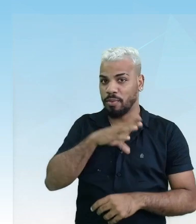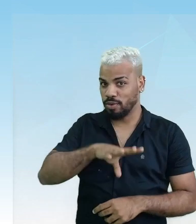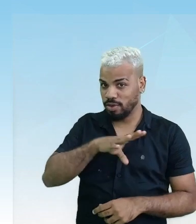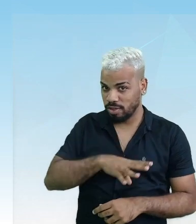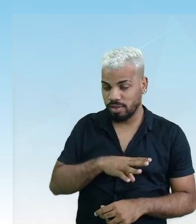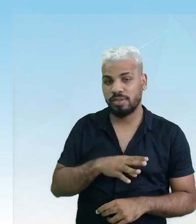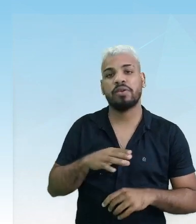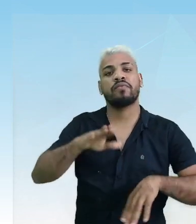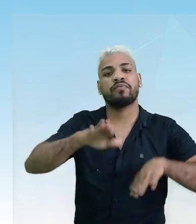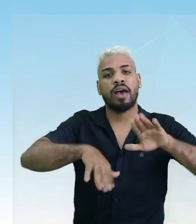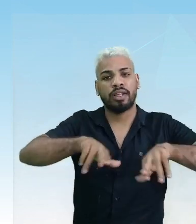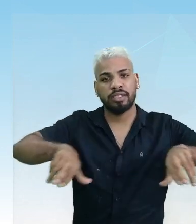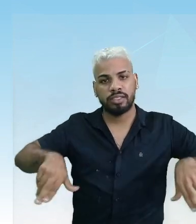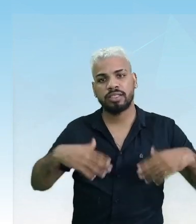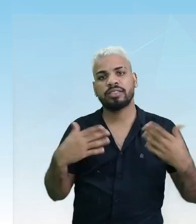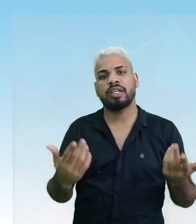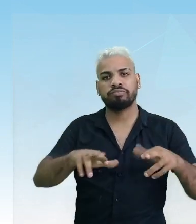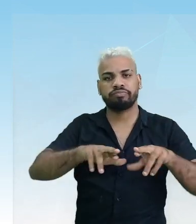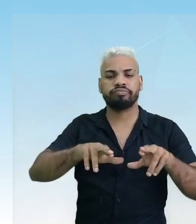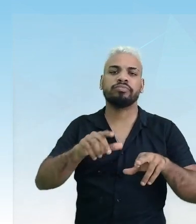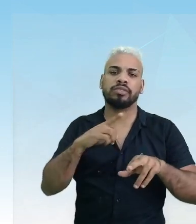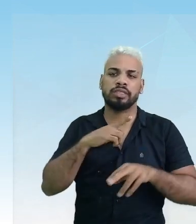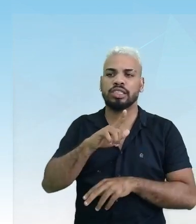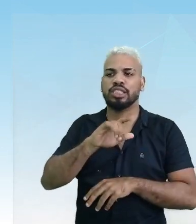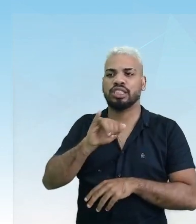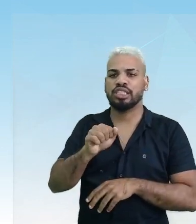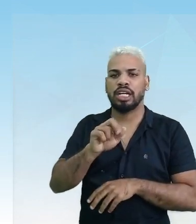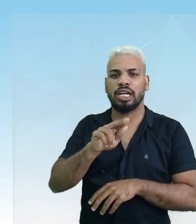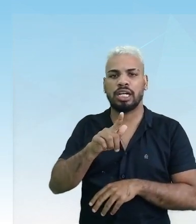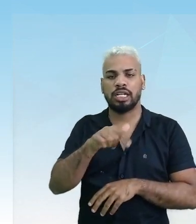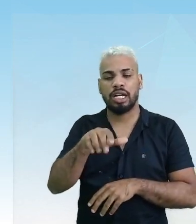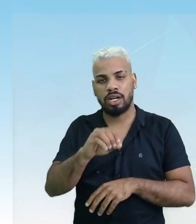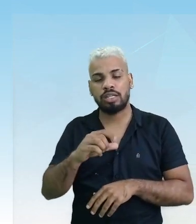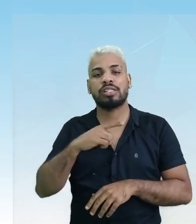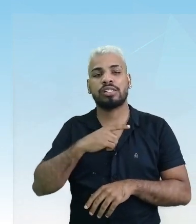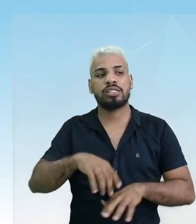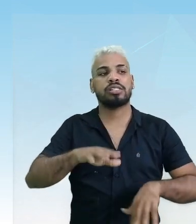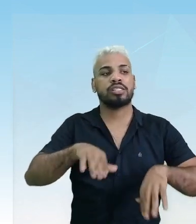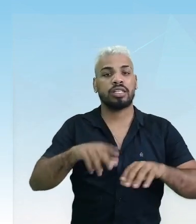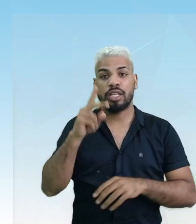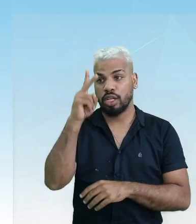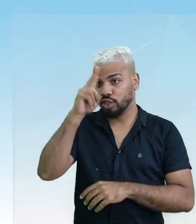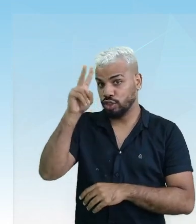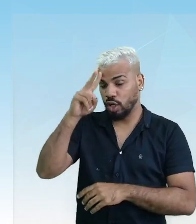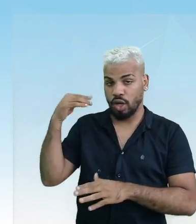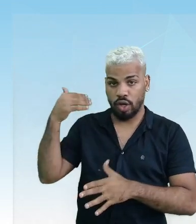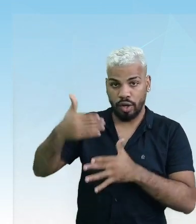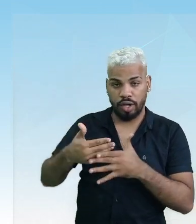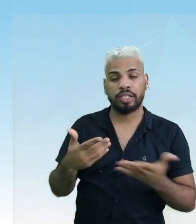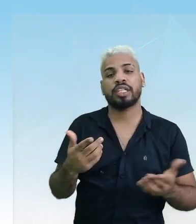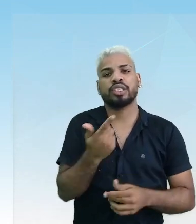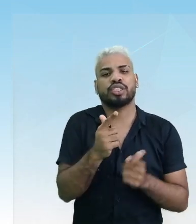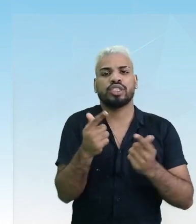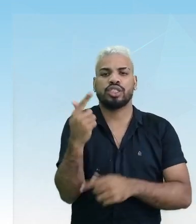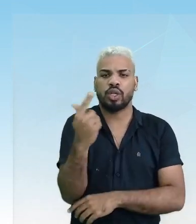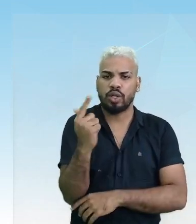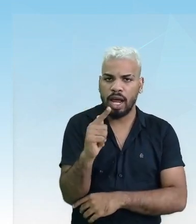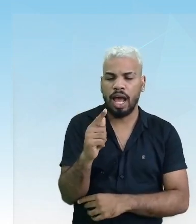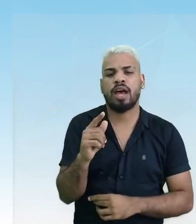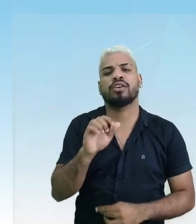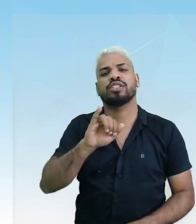portuguesa, variações, variedades, jargão, a questão da variedade histórica, geográfica,